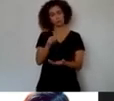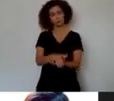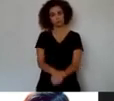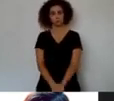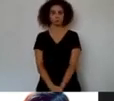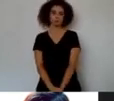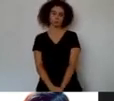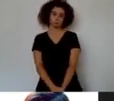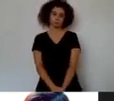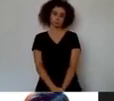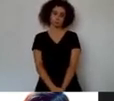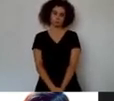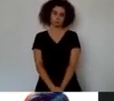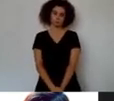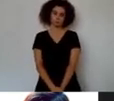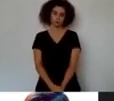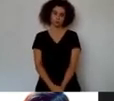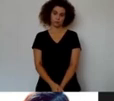começar a se movimentar para uma mudança.